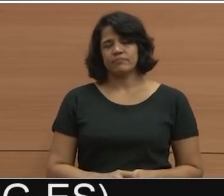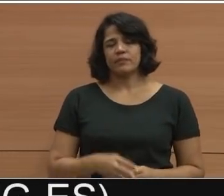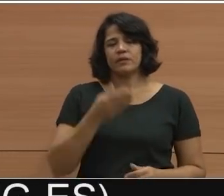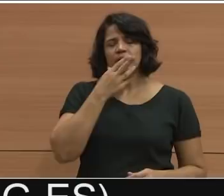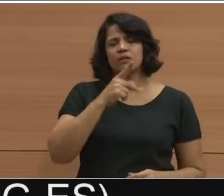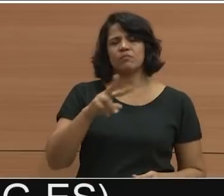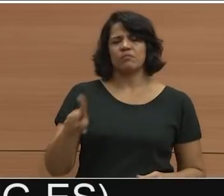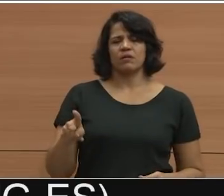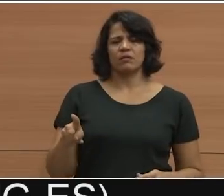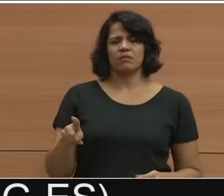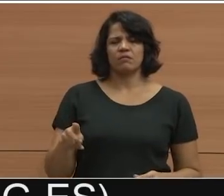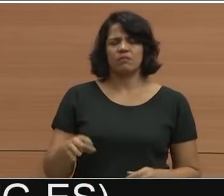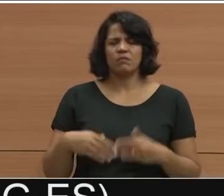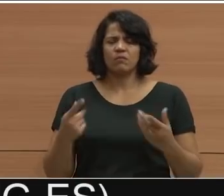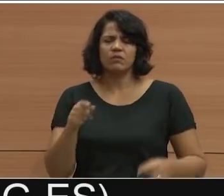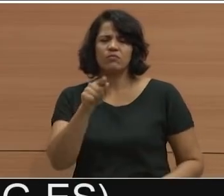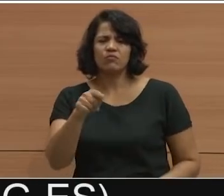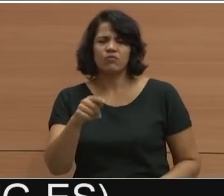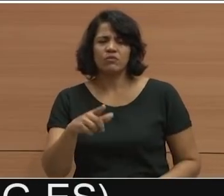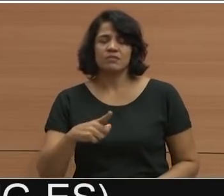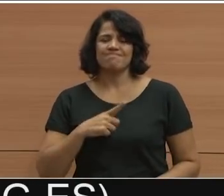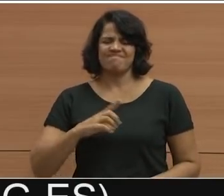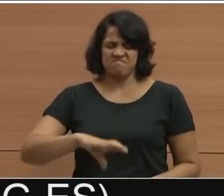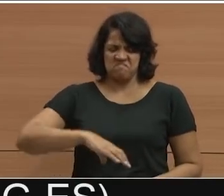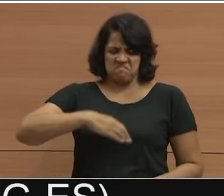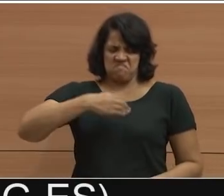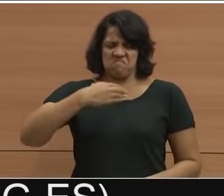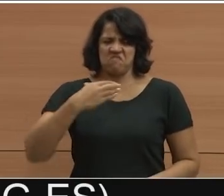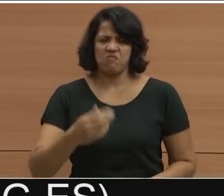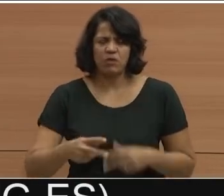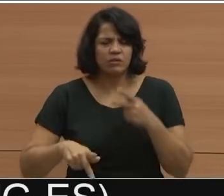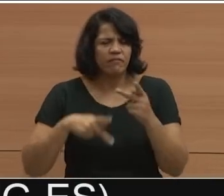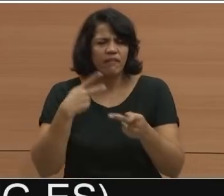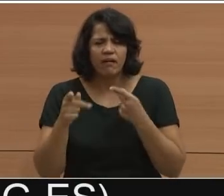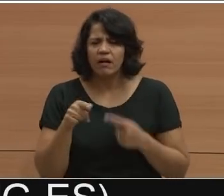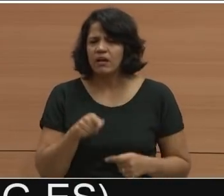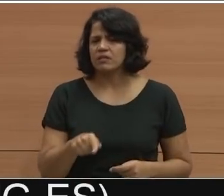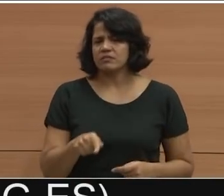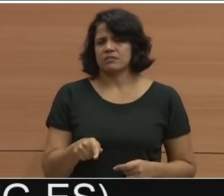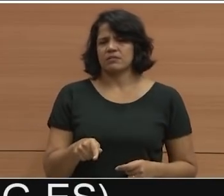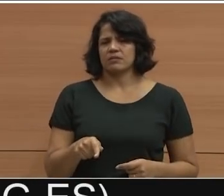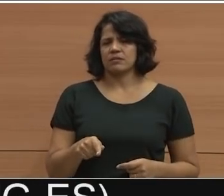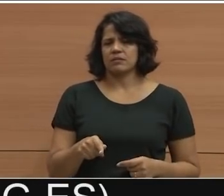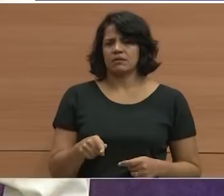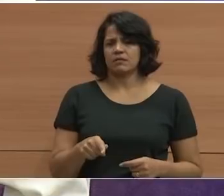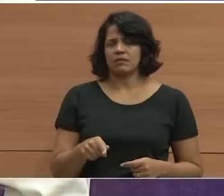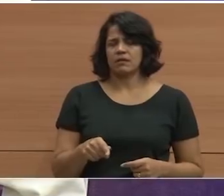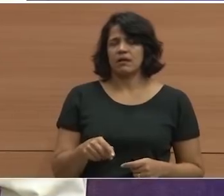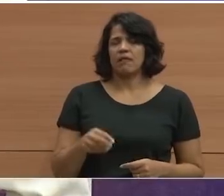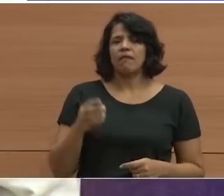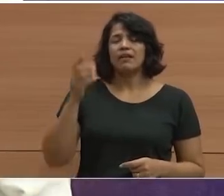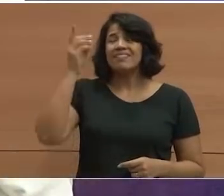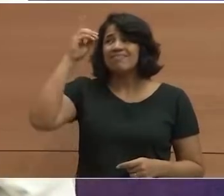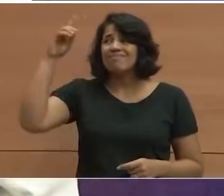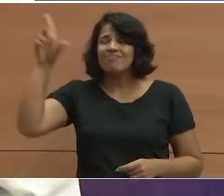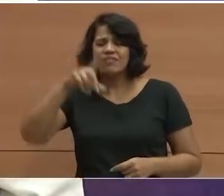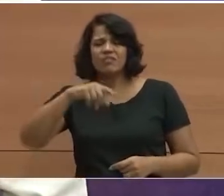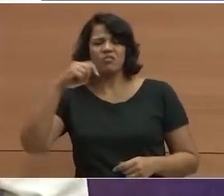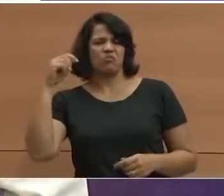falar desse jeito a quem Deus ungiu, já está errado, alguma coisa está errada, já está muito